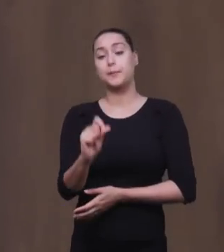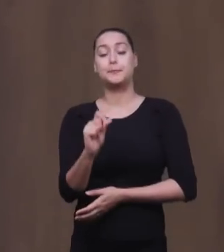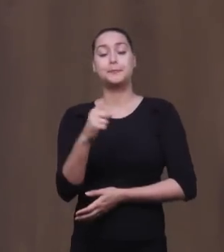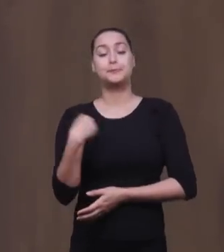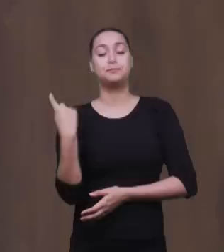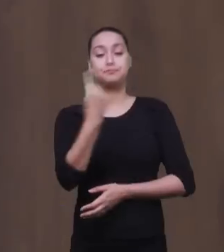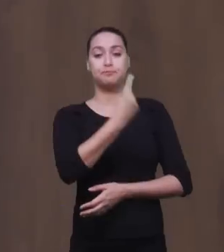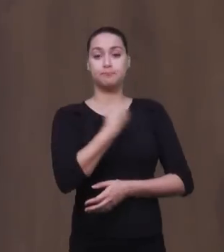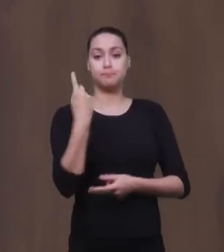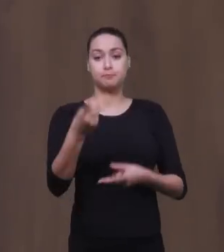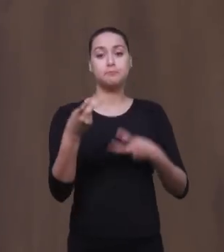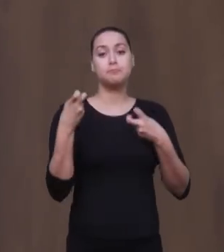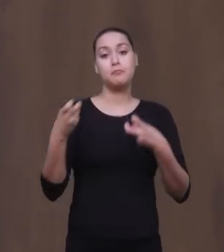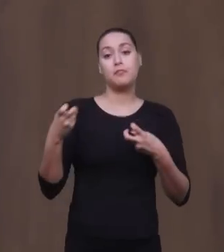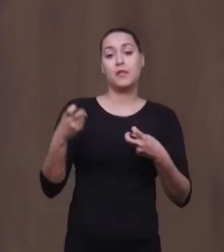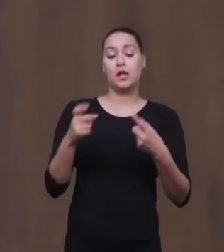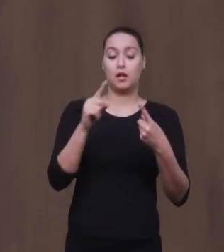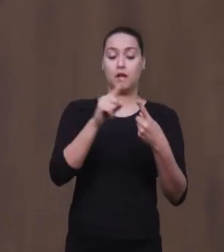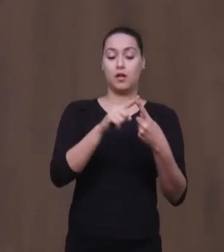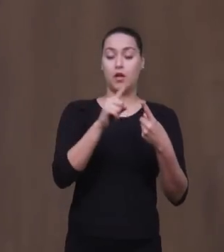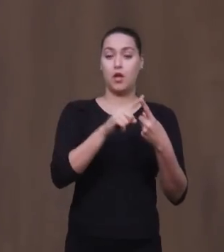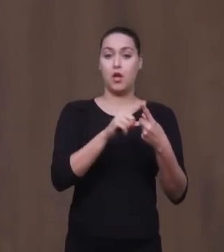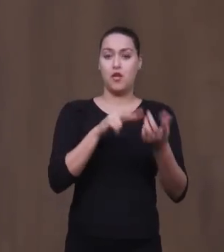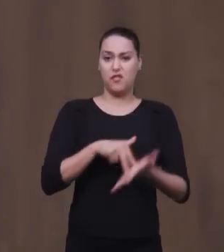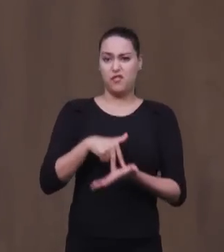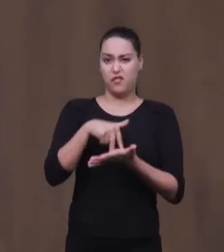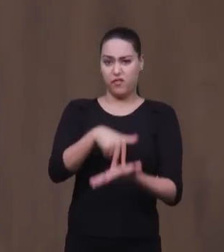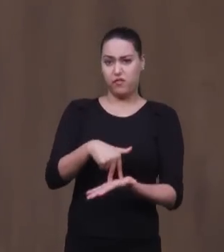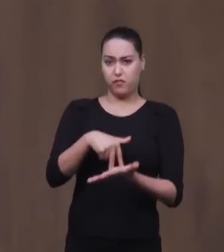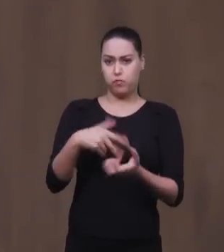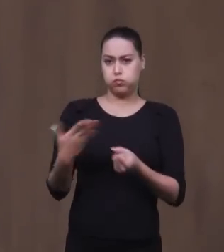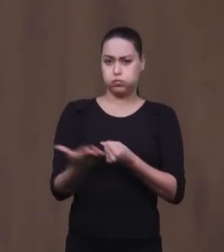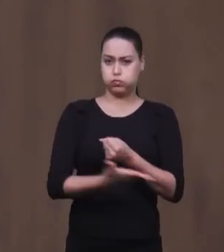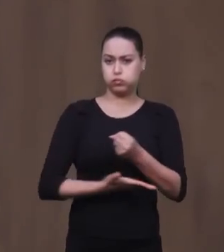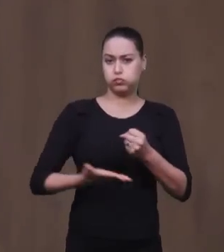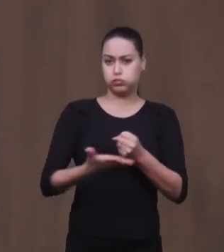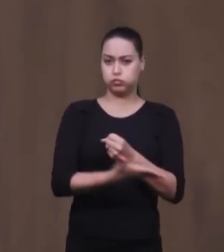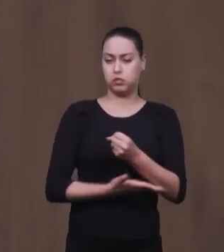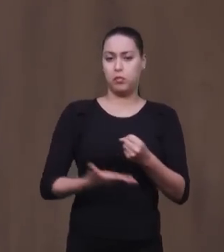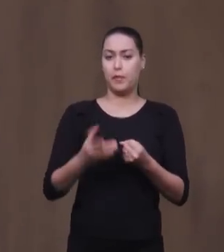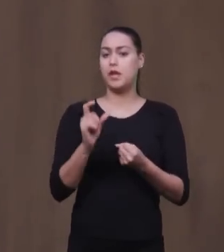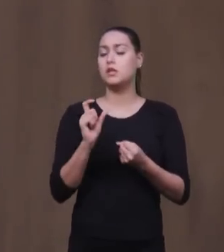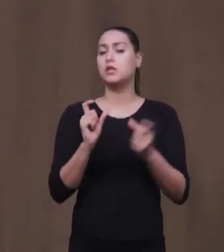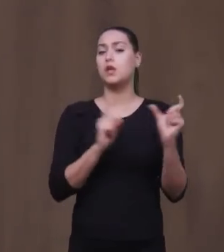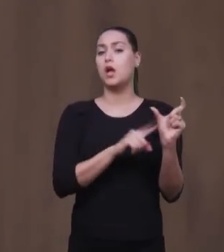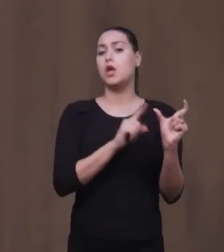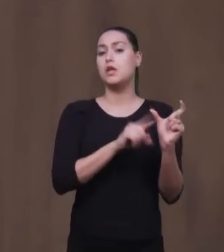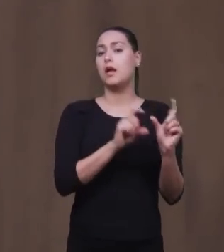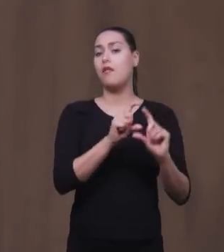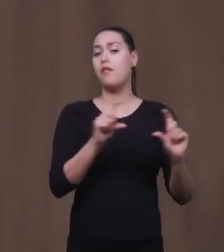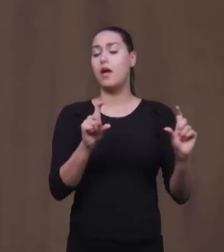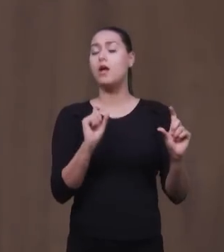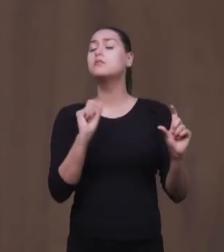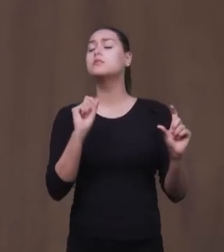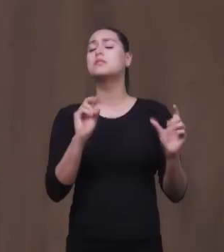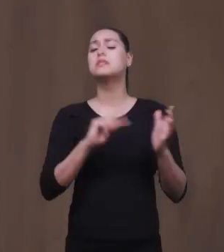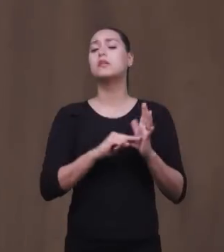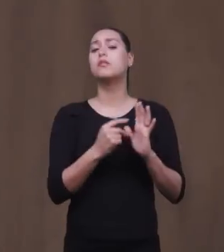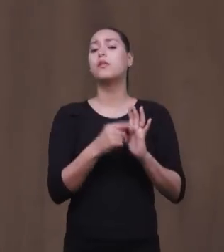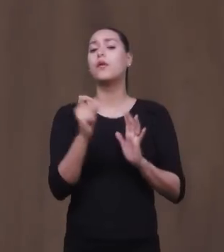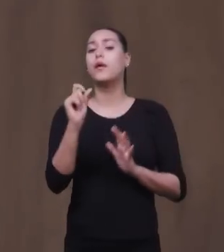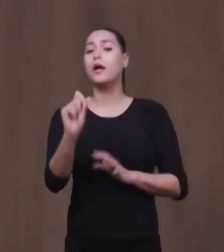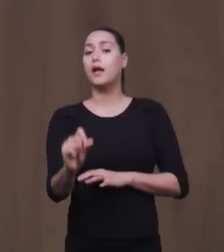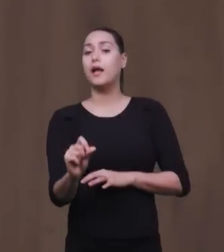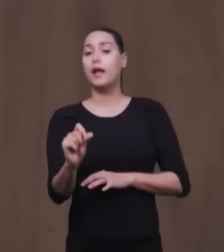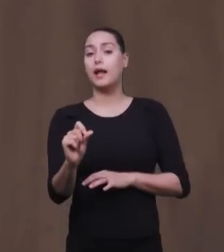fé. Então, o que acontece? A expressão firme fundamento, para começar, ela é uma expressão muito própria